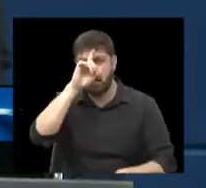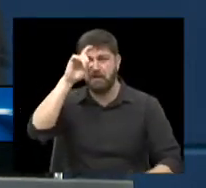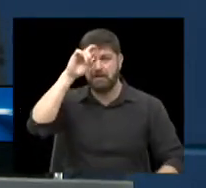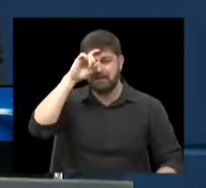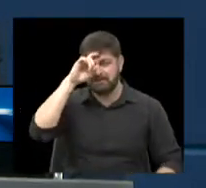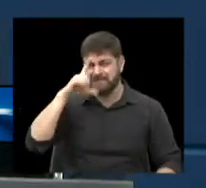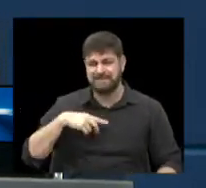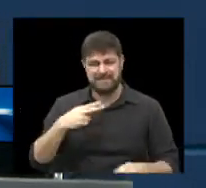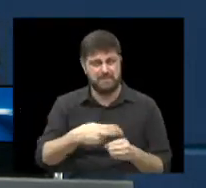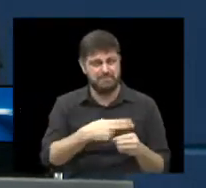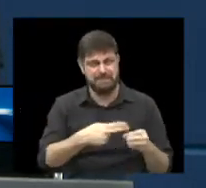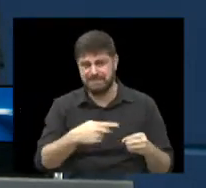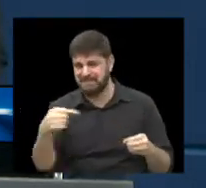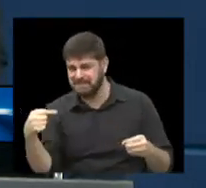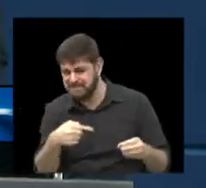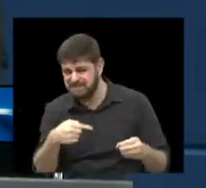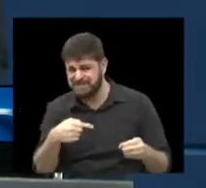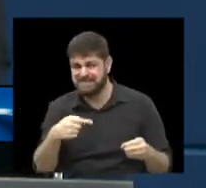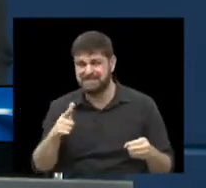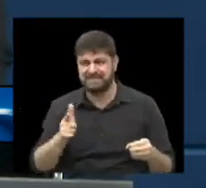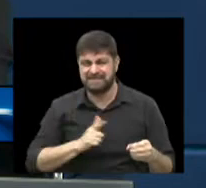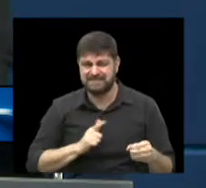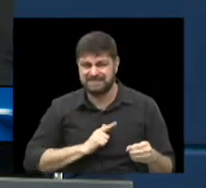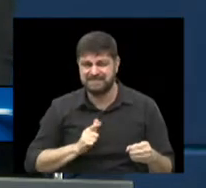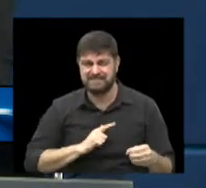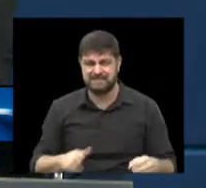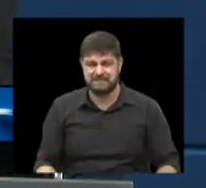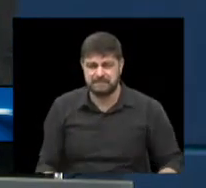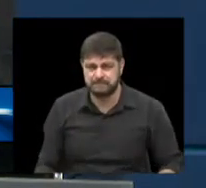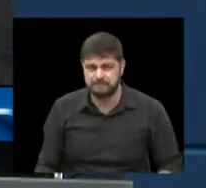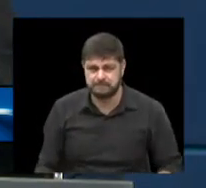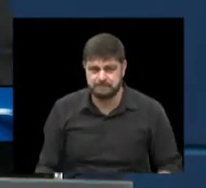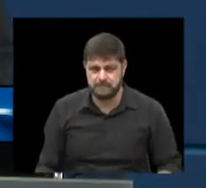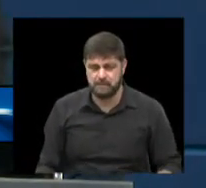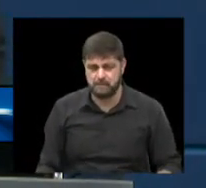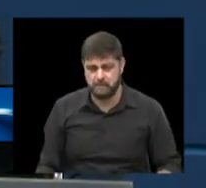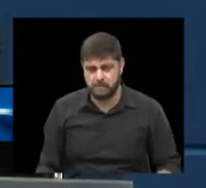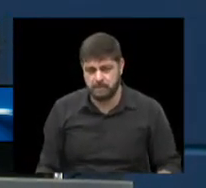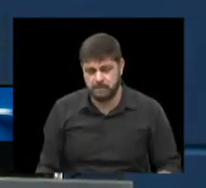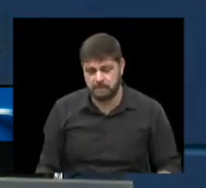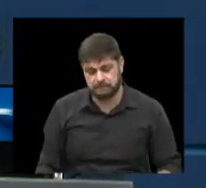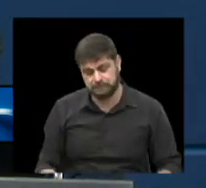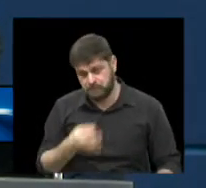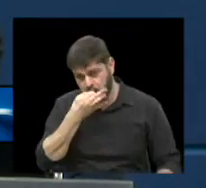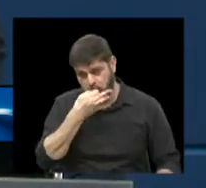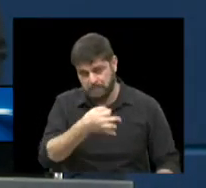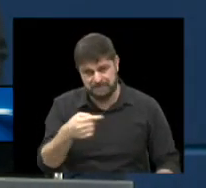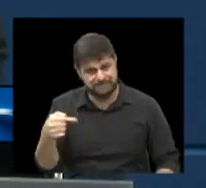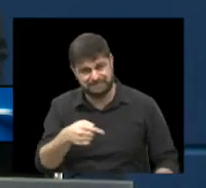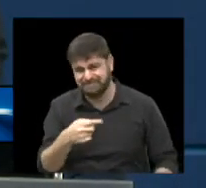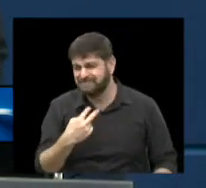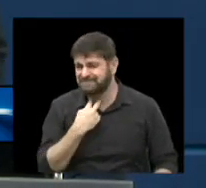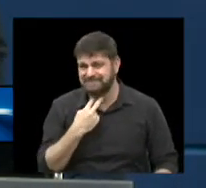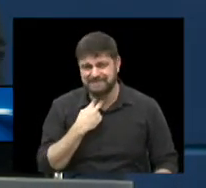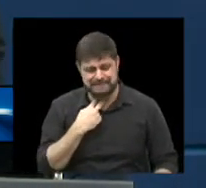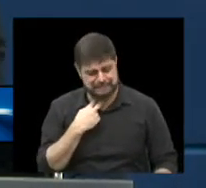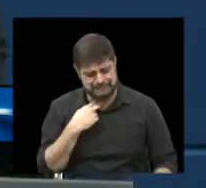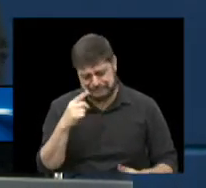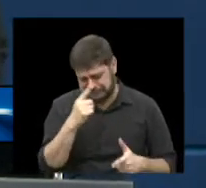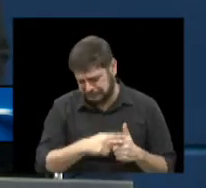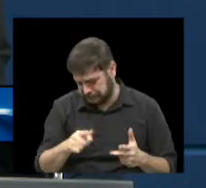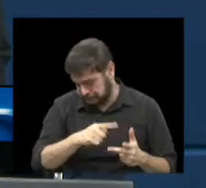O Hospital da Unicamp, por exemplo, tem dito, a própria superintendência tem se manifestado dizendo que está numa situação de